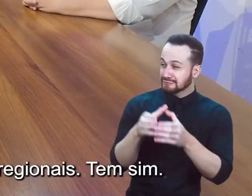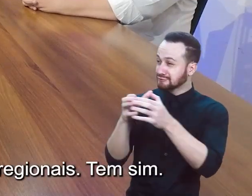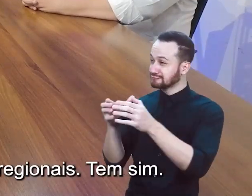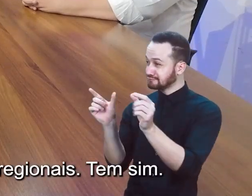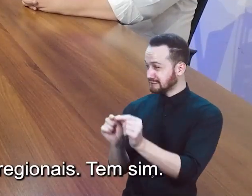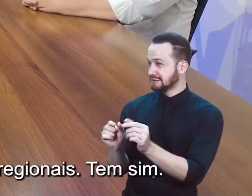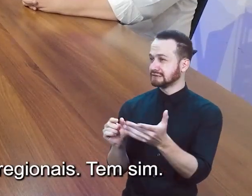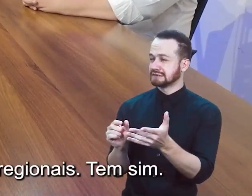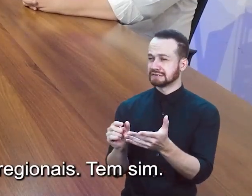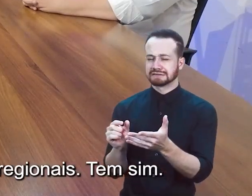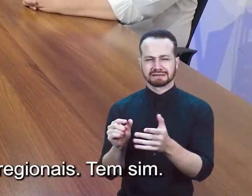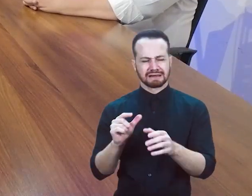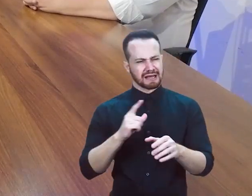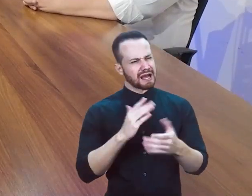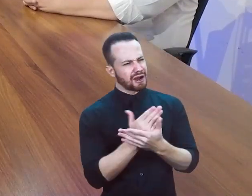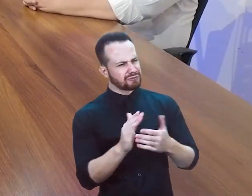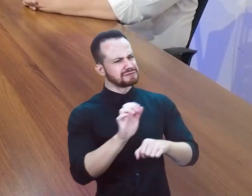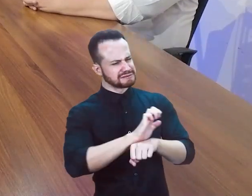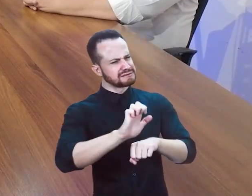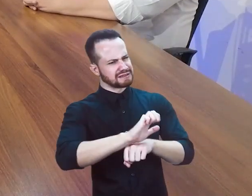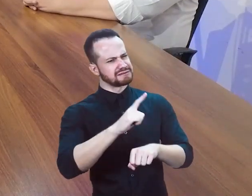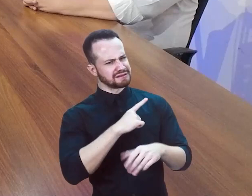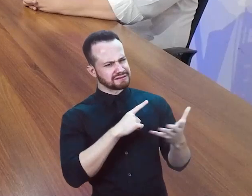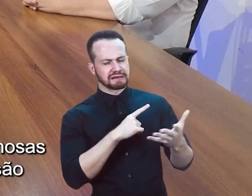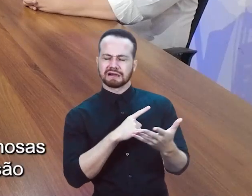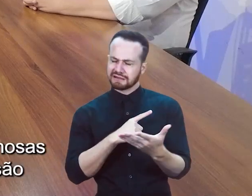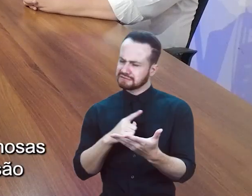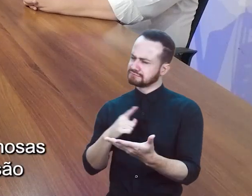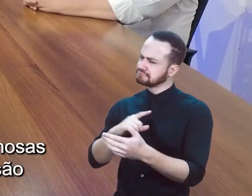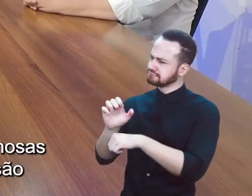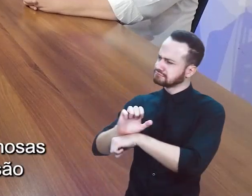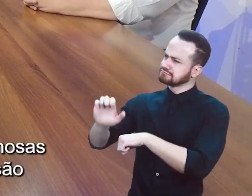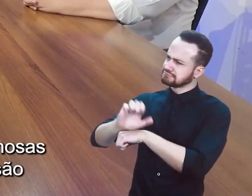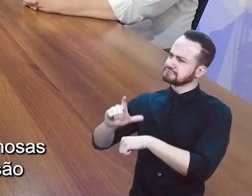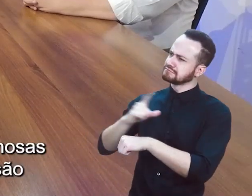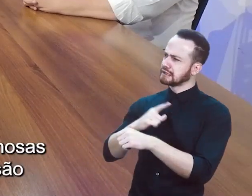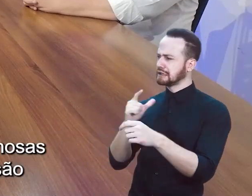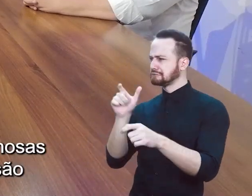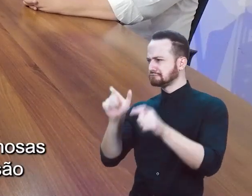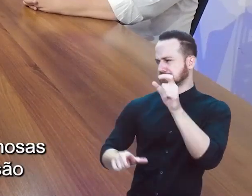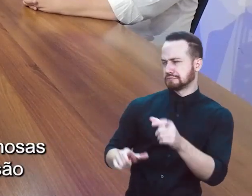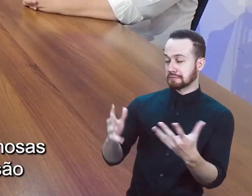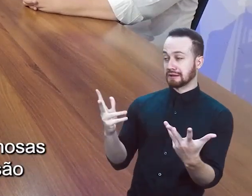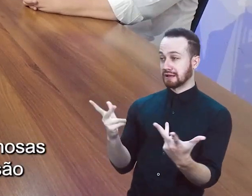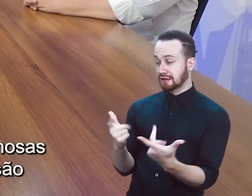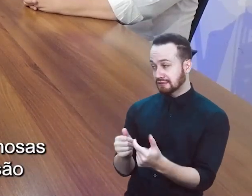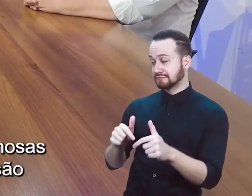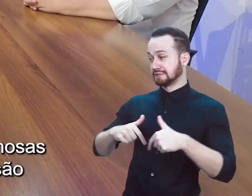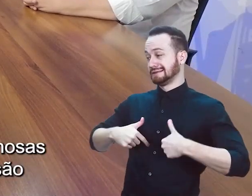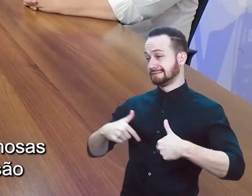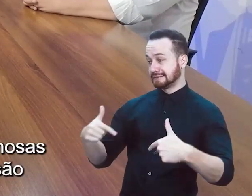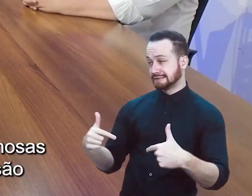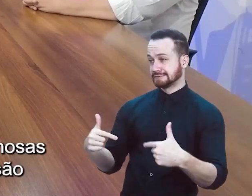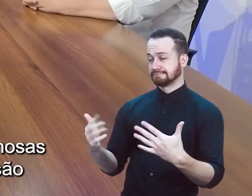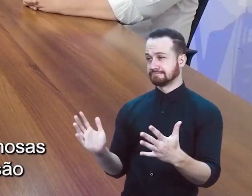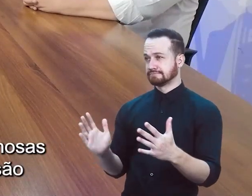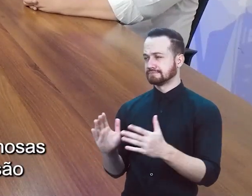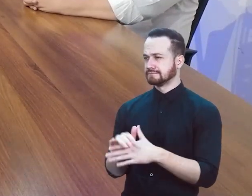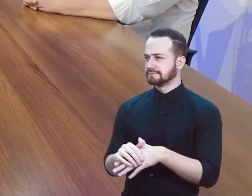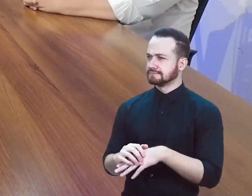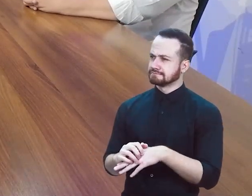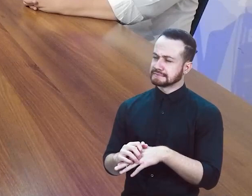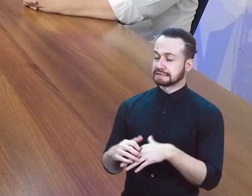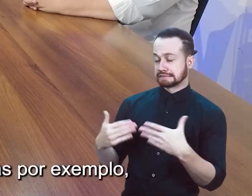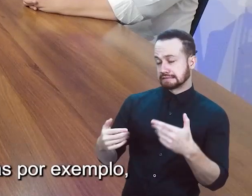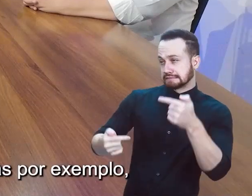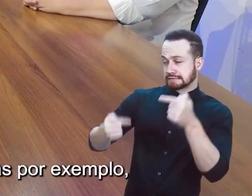vejo. estados têm, né? Suas lideranças Sim, regionais. os estados, todos eles têm. Todos eles têm pessoas maravilhosas trabalhando. Certo. E é essa discussão